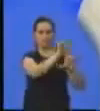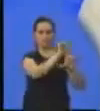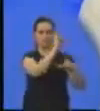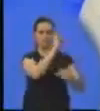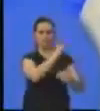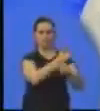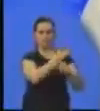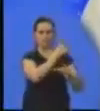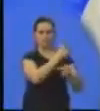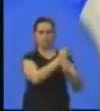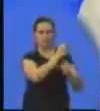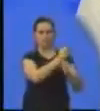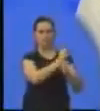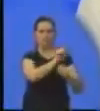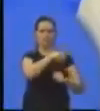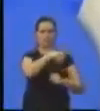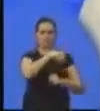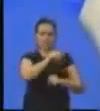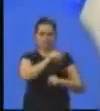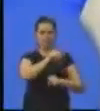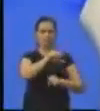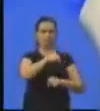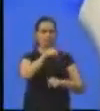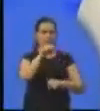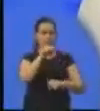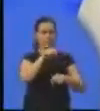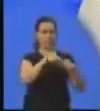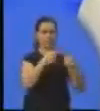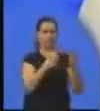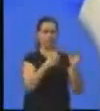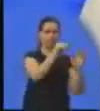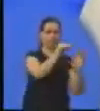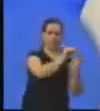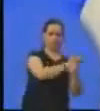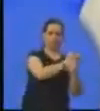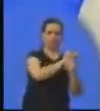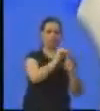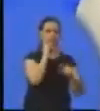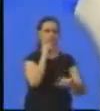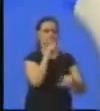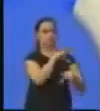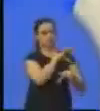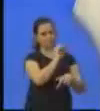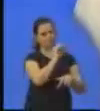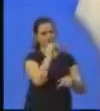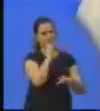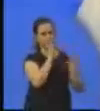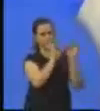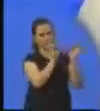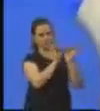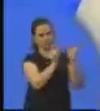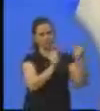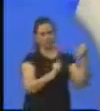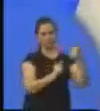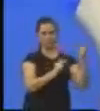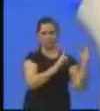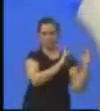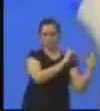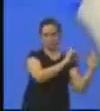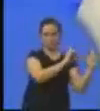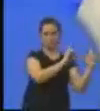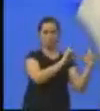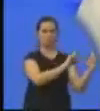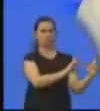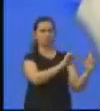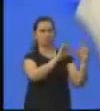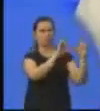medida de seno de x, como está lá, destacado. Supondo que eu peguei um ângulo, esse foi pequenininho lá do primeiro quadrante, e se eu pegar um ângulo do